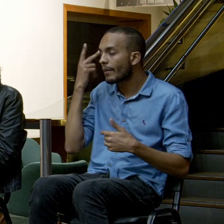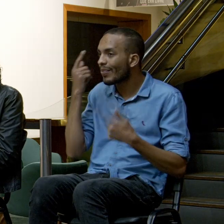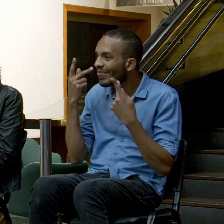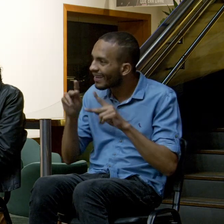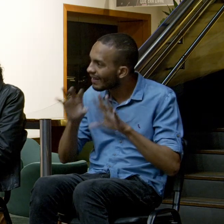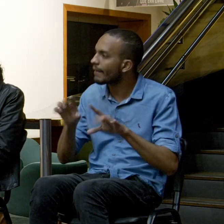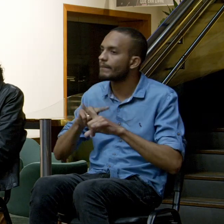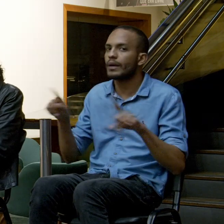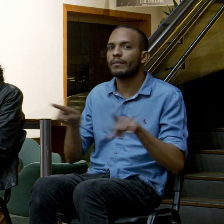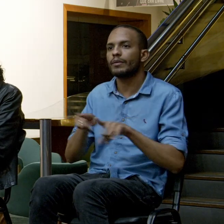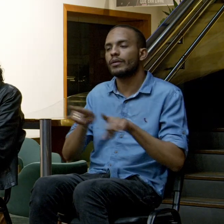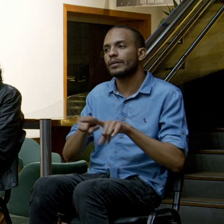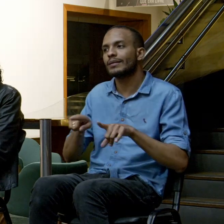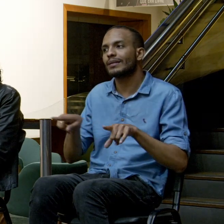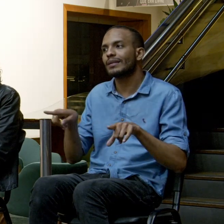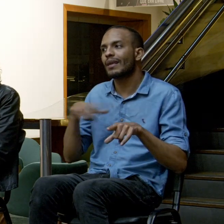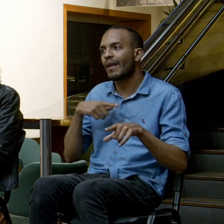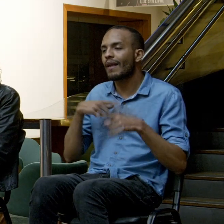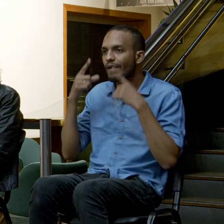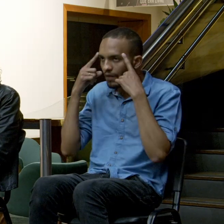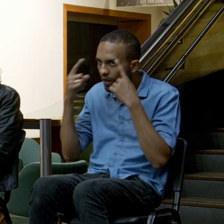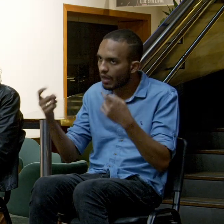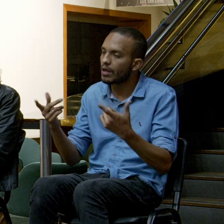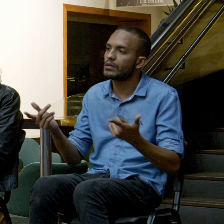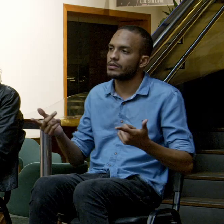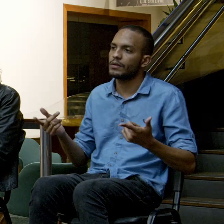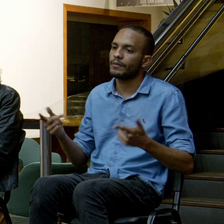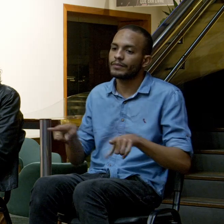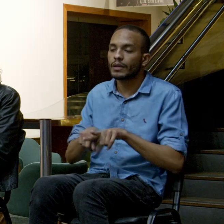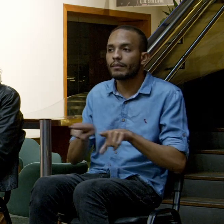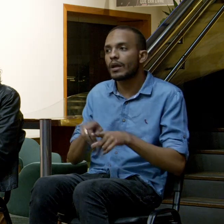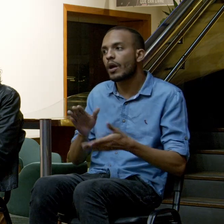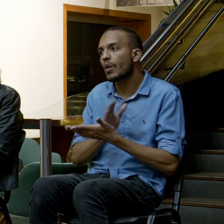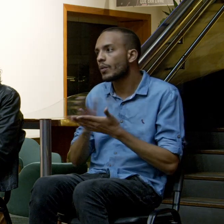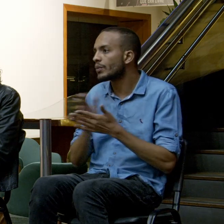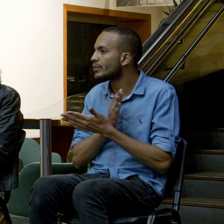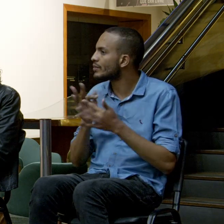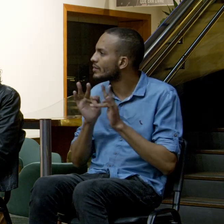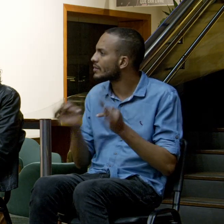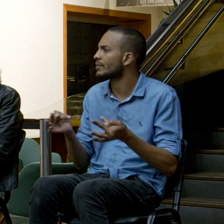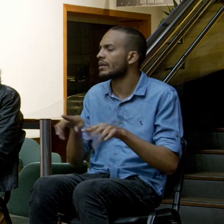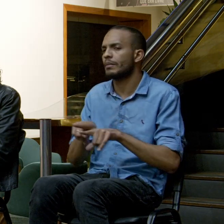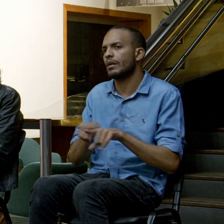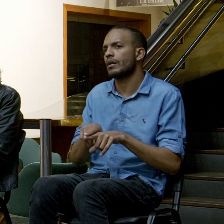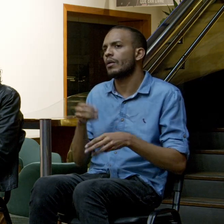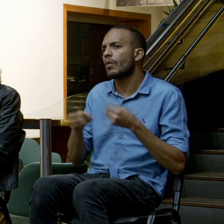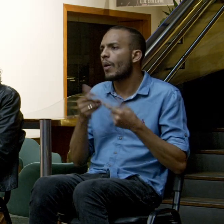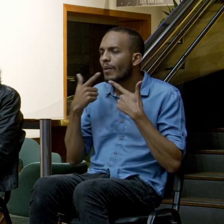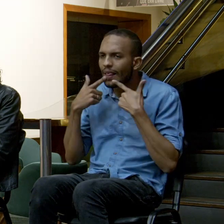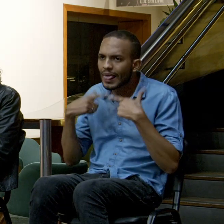que também pode remeter a uma violência, e de algumas coisas muito simples, como